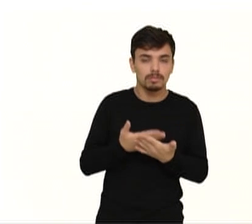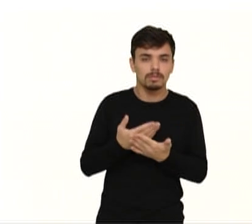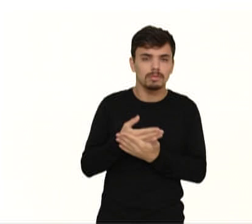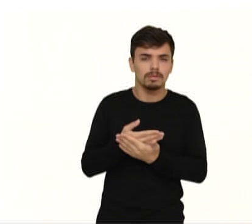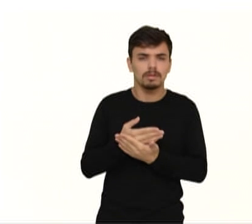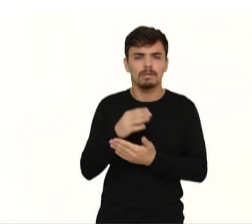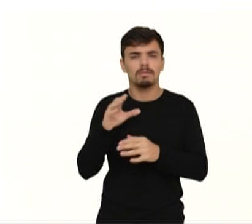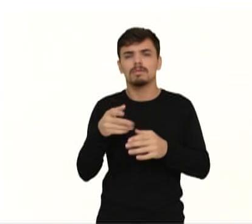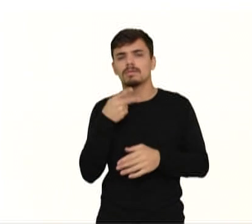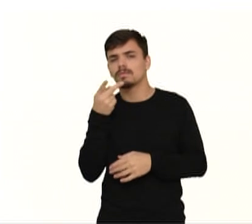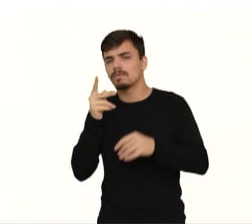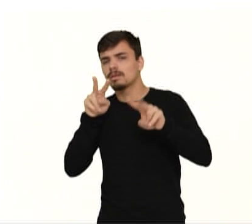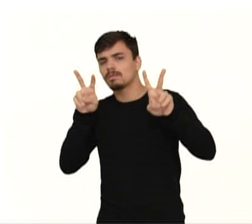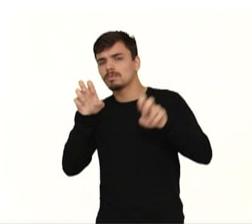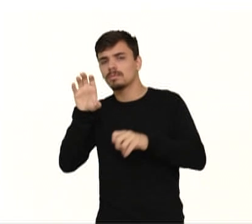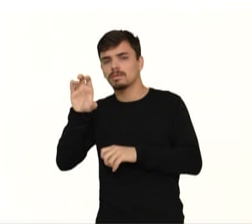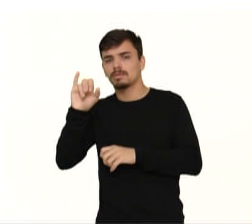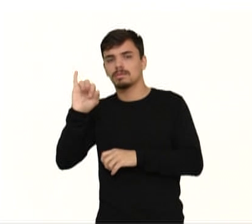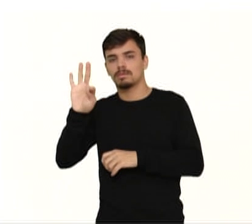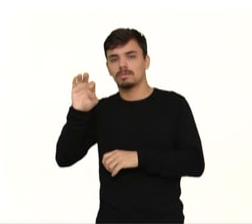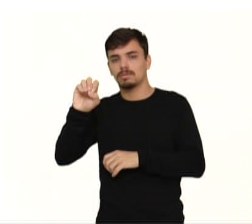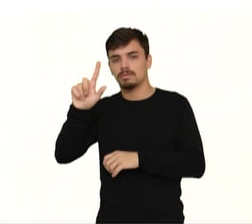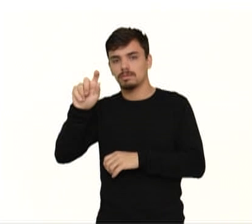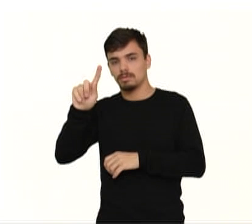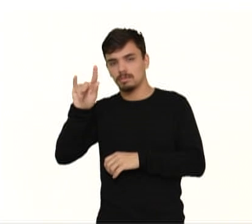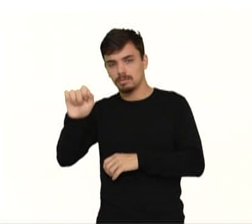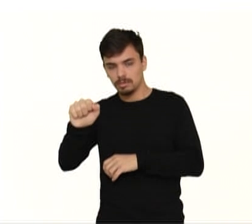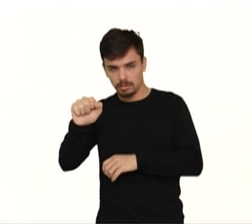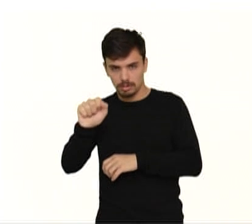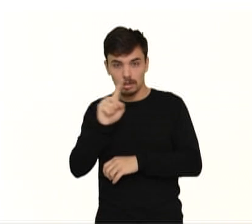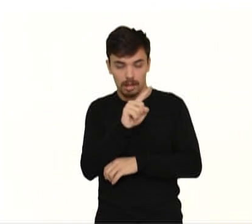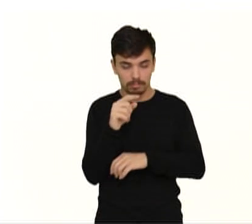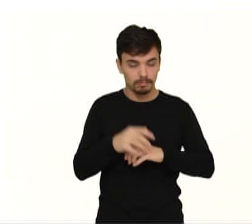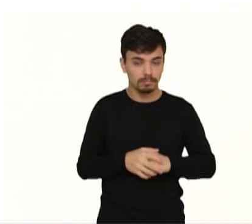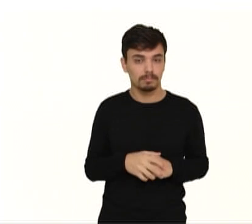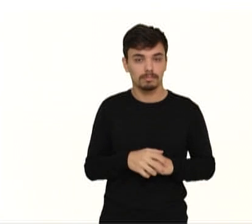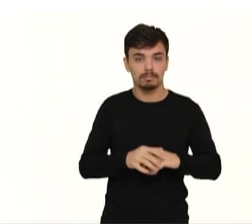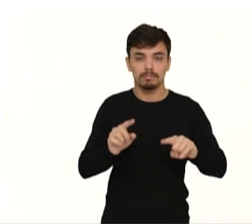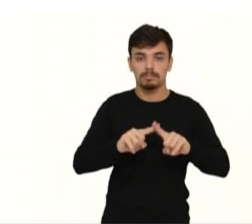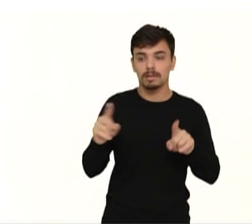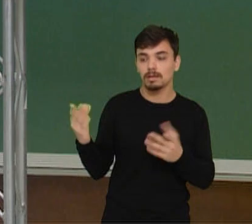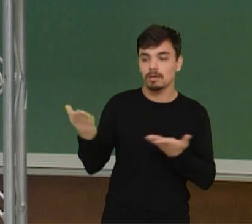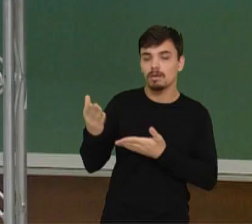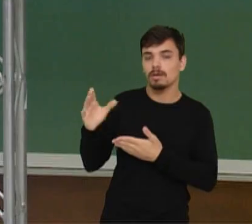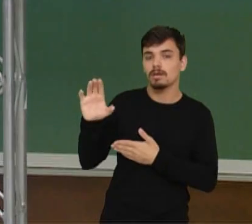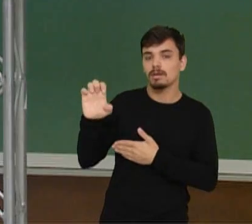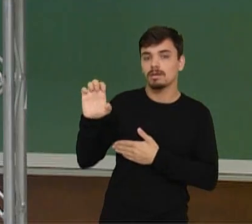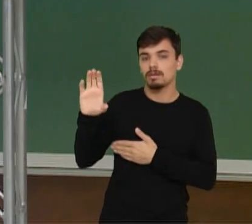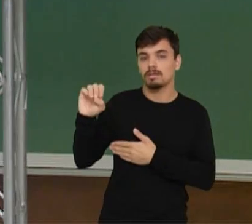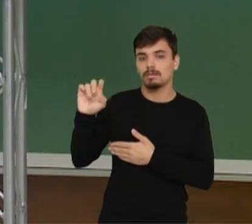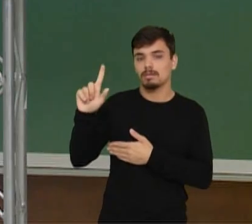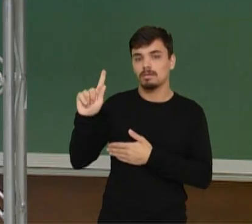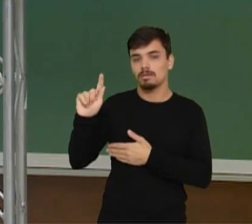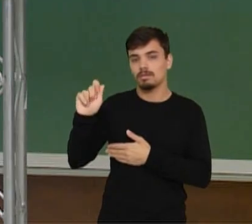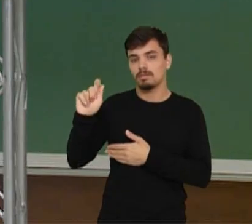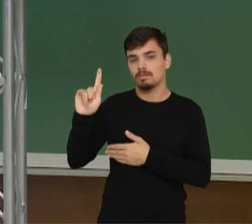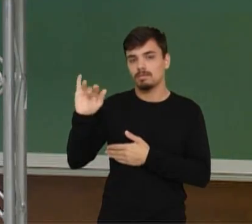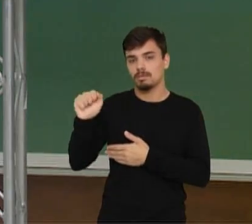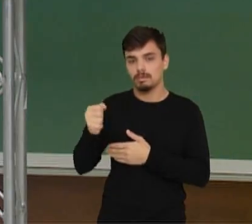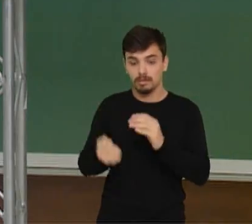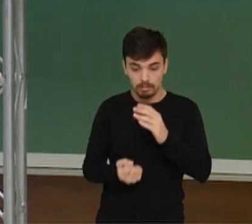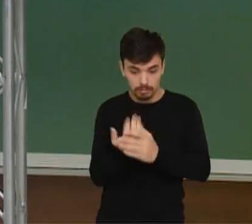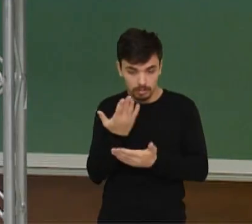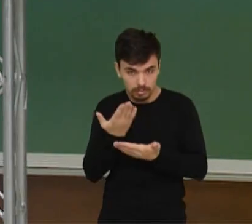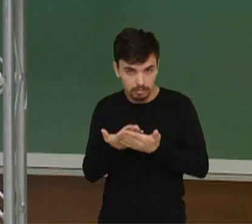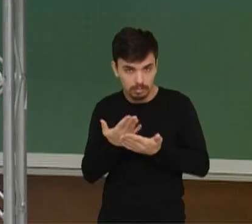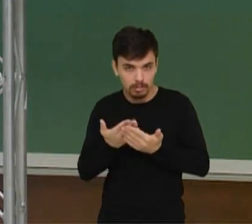lá de citologia e histologia, né, que estudou as células, estudou os tecidos. A ecologia vai estudar do organismo para frente. Então, a gente começa